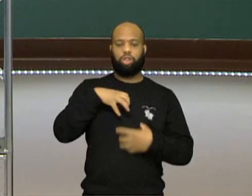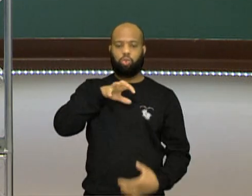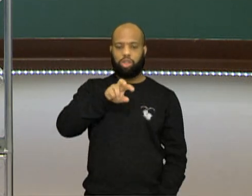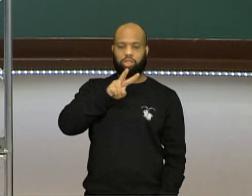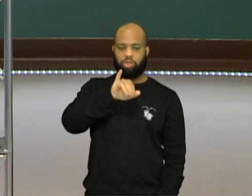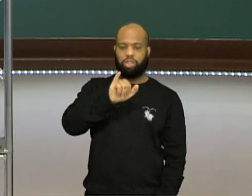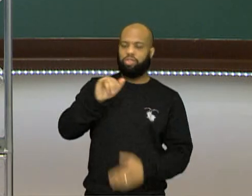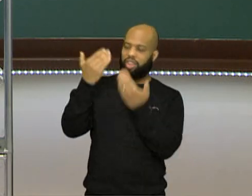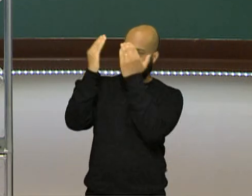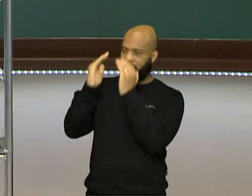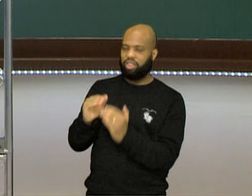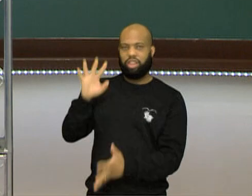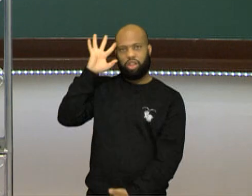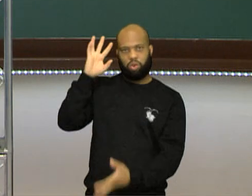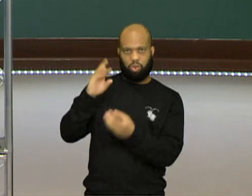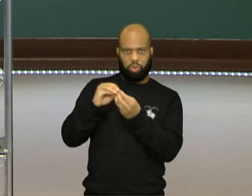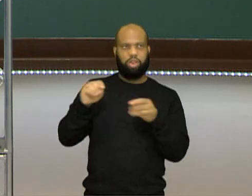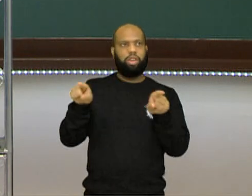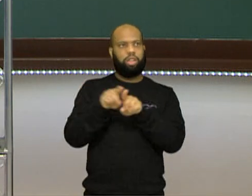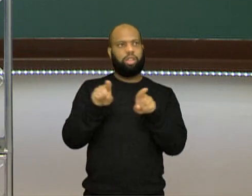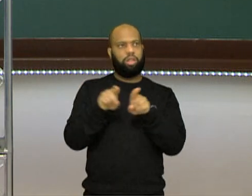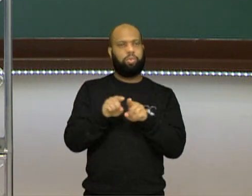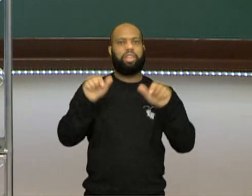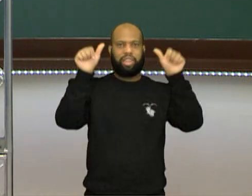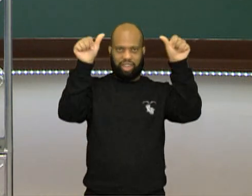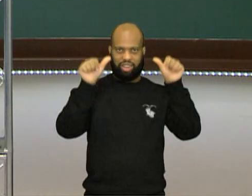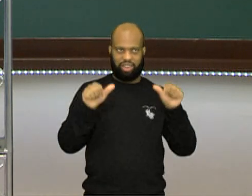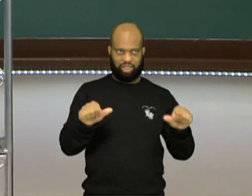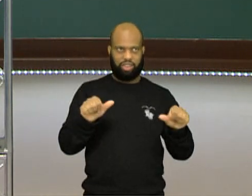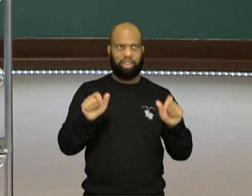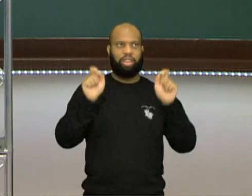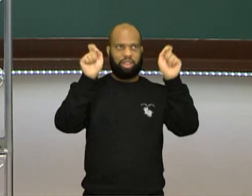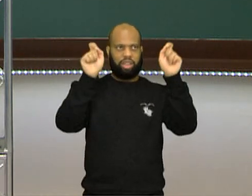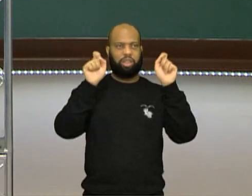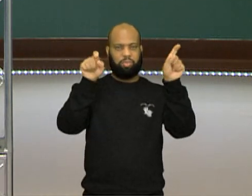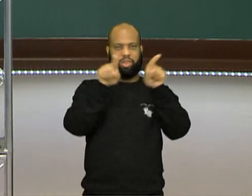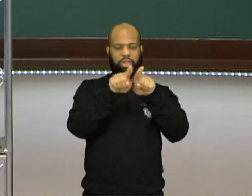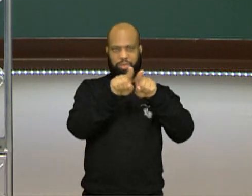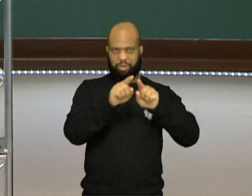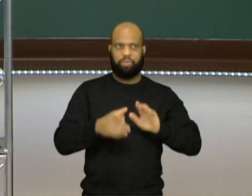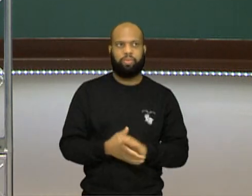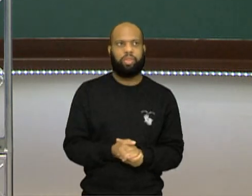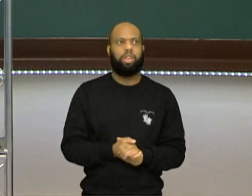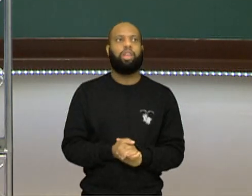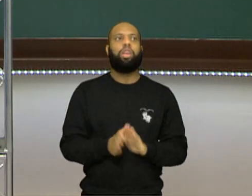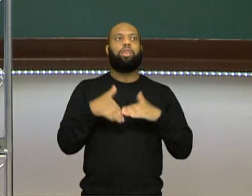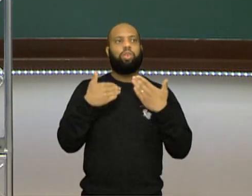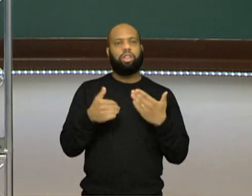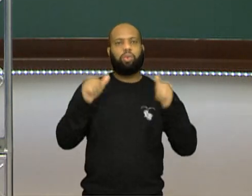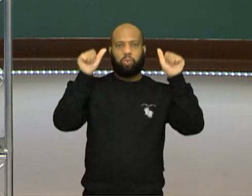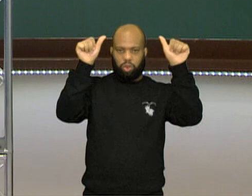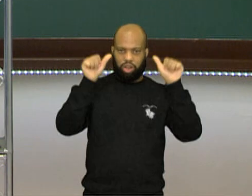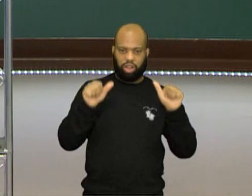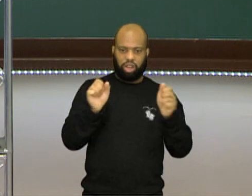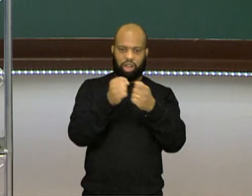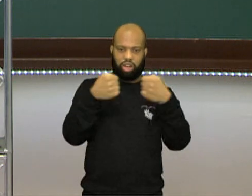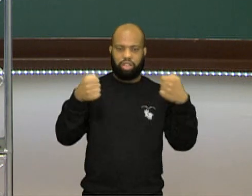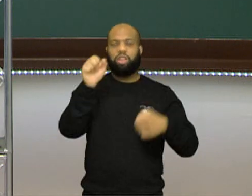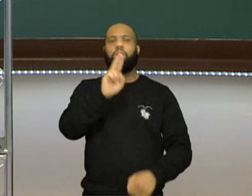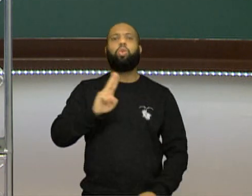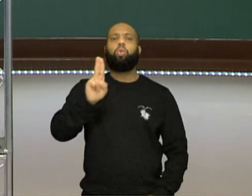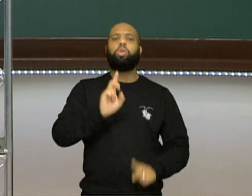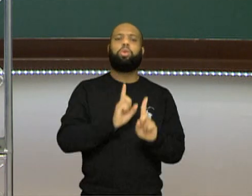e compreender aquele cartaz e aquela campanha que ele está trabalhando. Então, eles são usados para